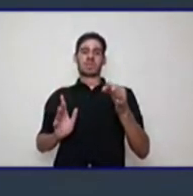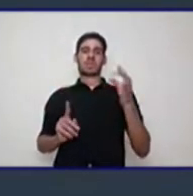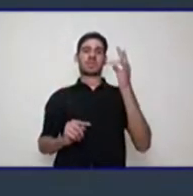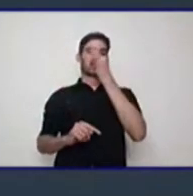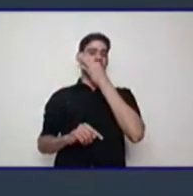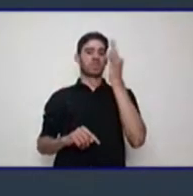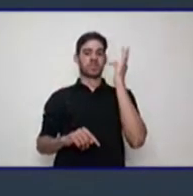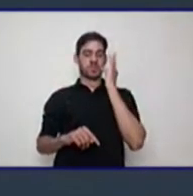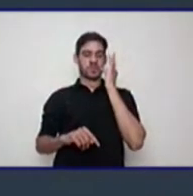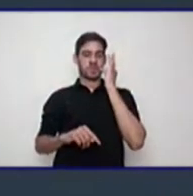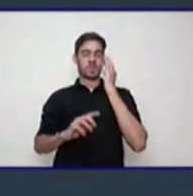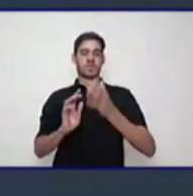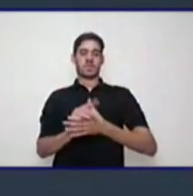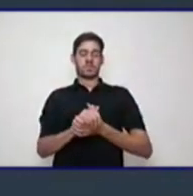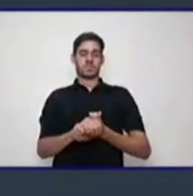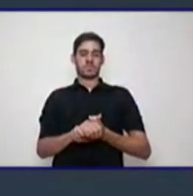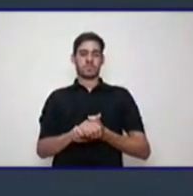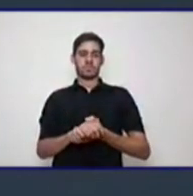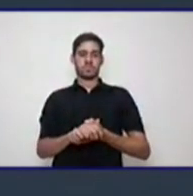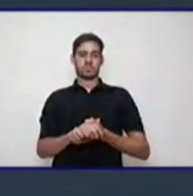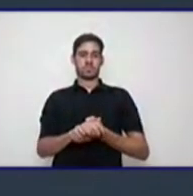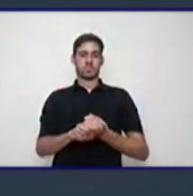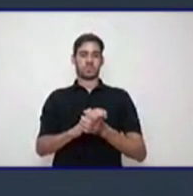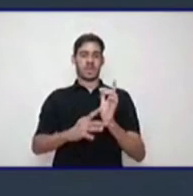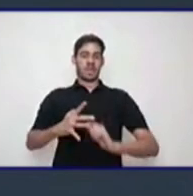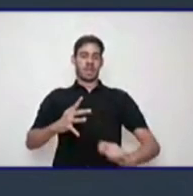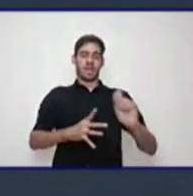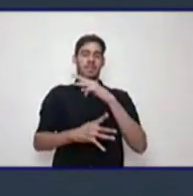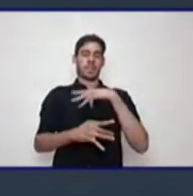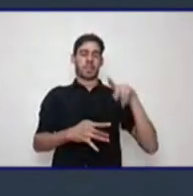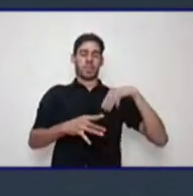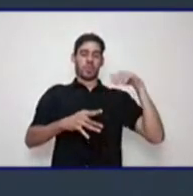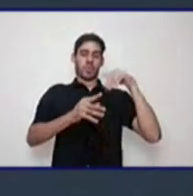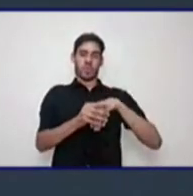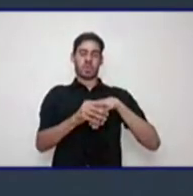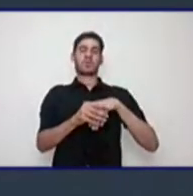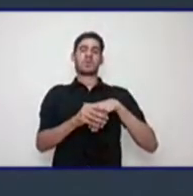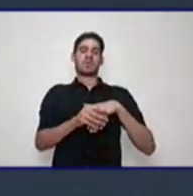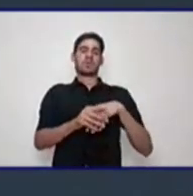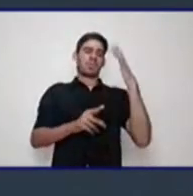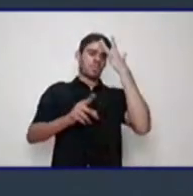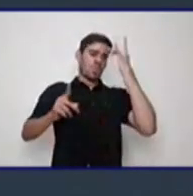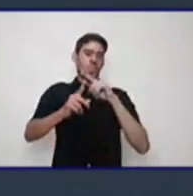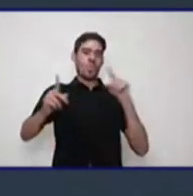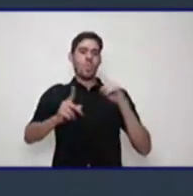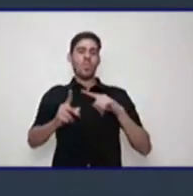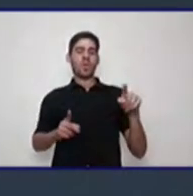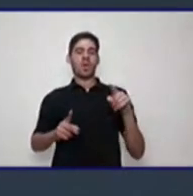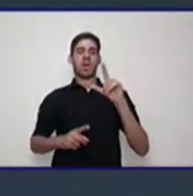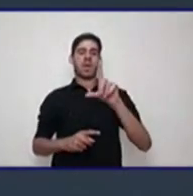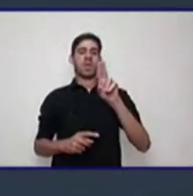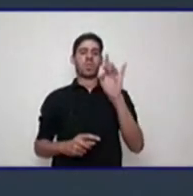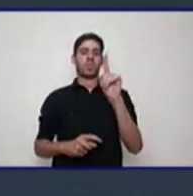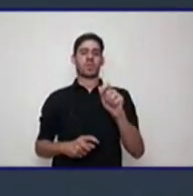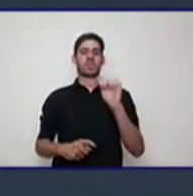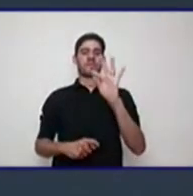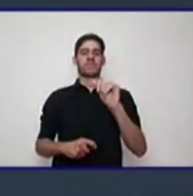Tarcísio Vieira de Carvalho Neto. Agravante é o Ministério Público Eleitoral, agravado é Luiz Flávio